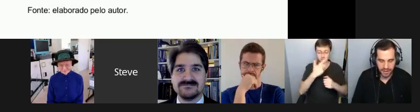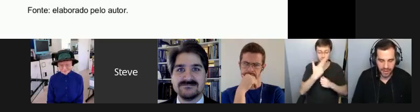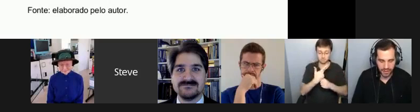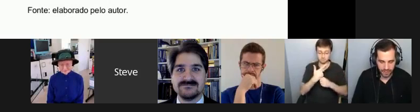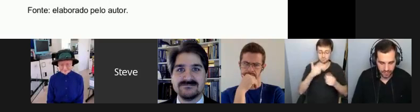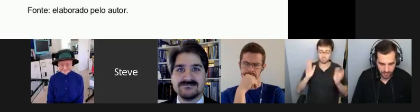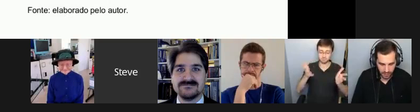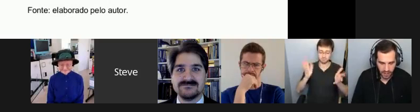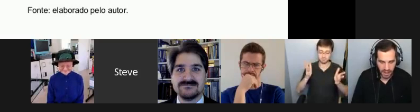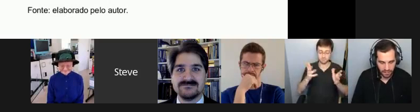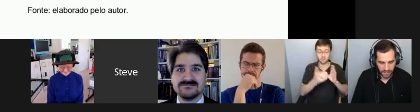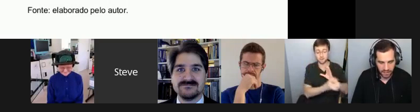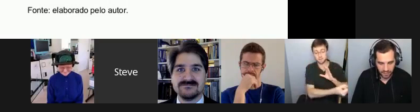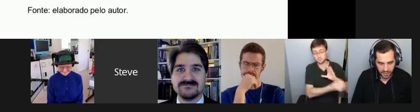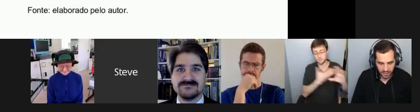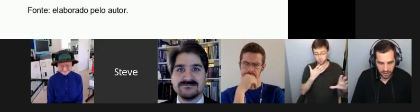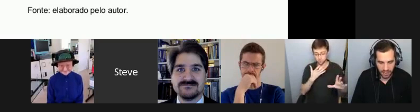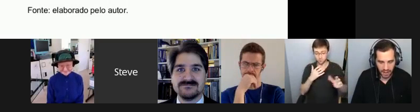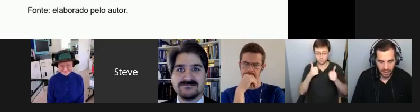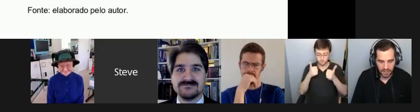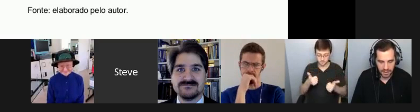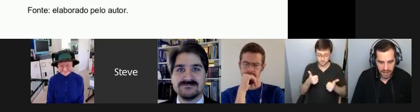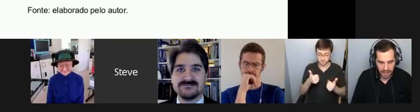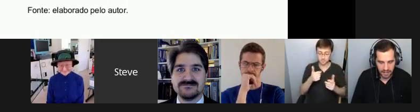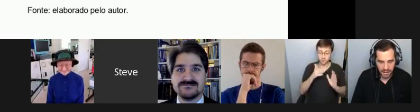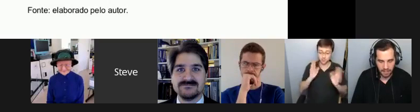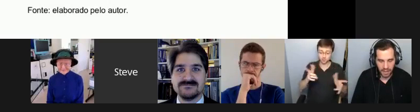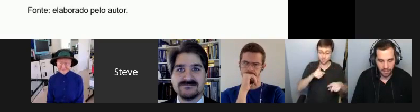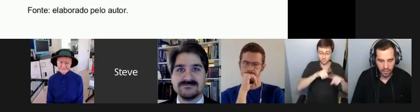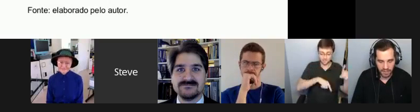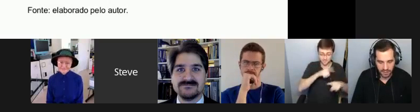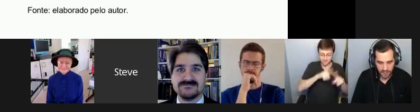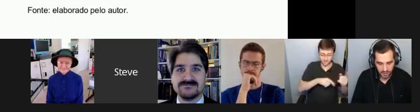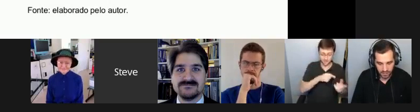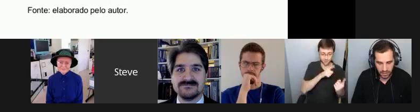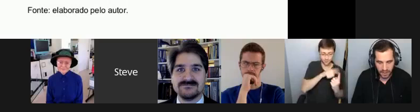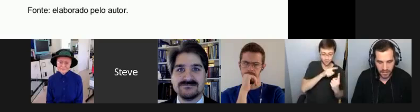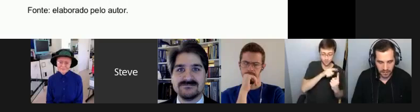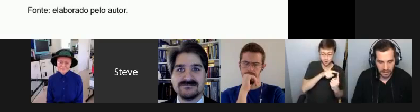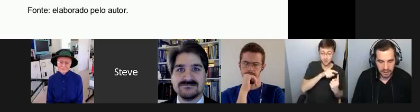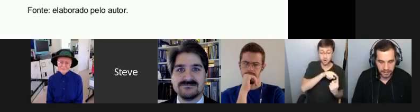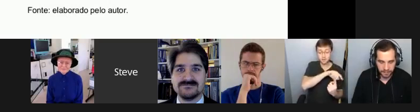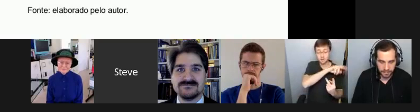descritores imagéticos. Ele fez o vídeo em língua de sinais, ele me encaminhou esse vídeo,